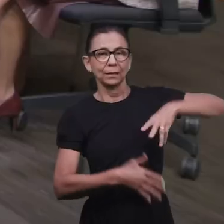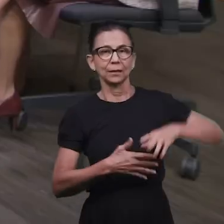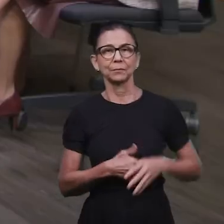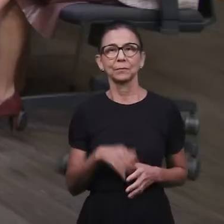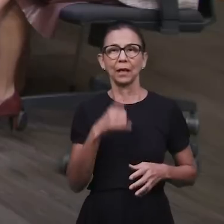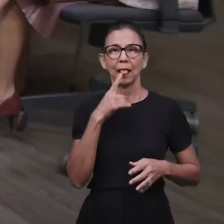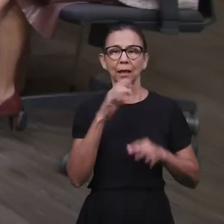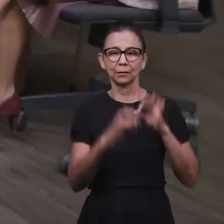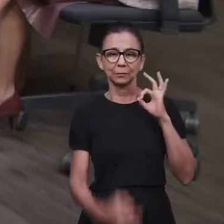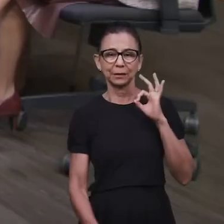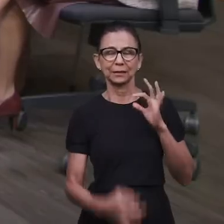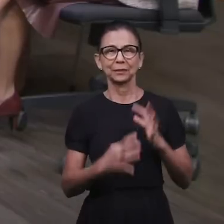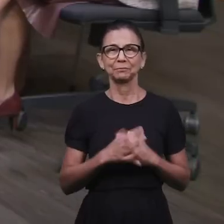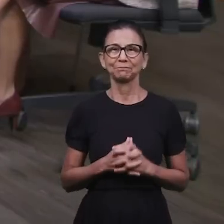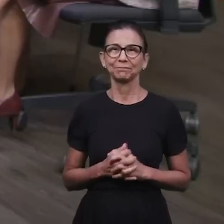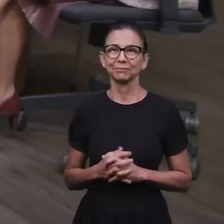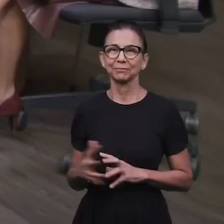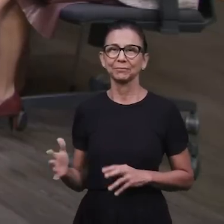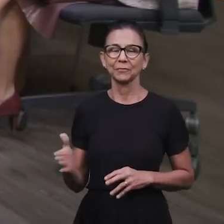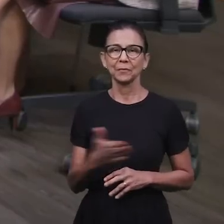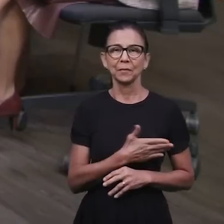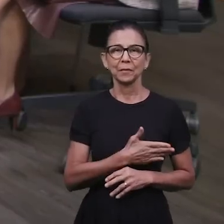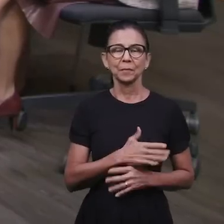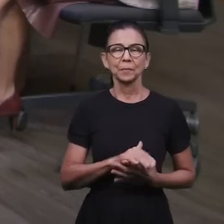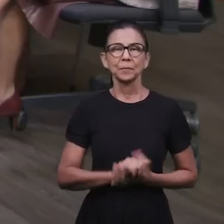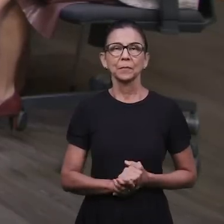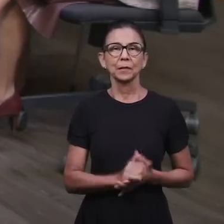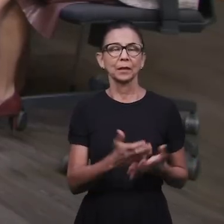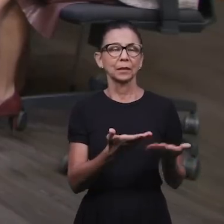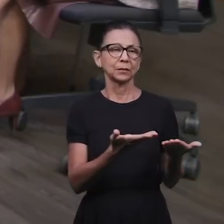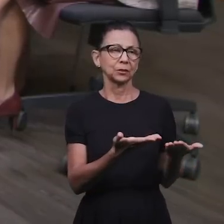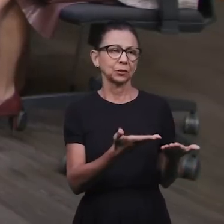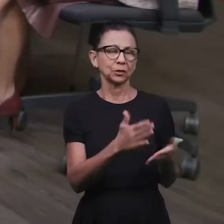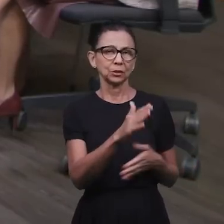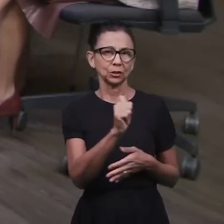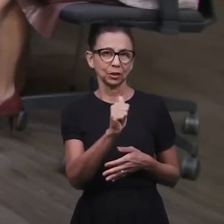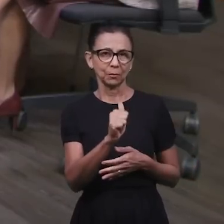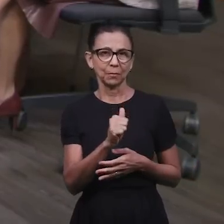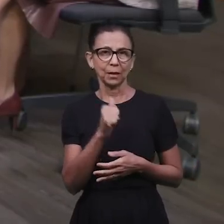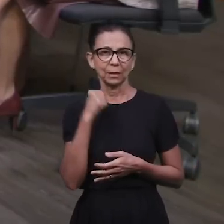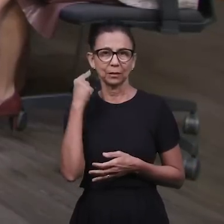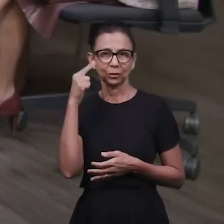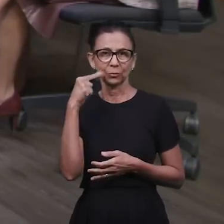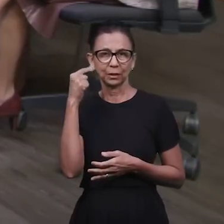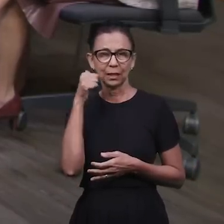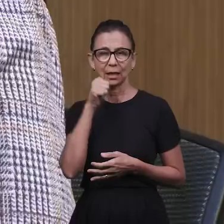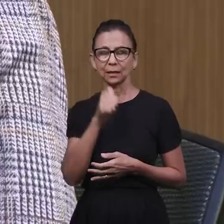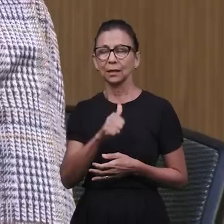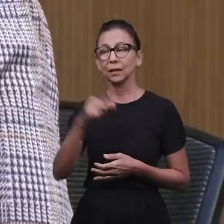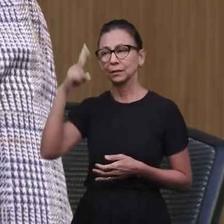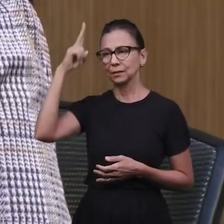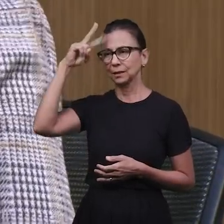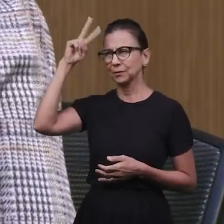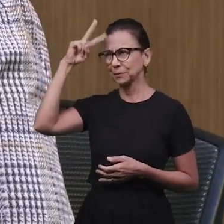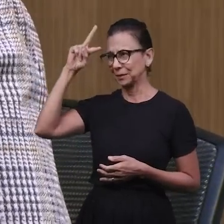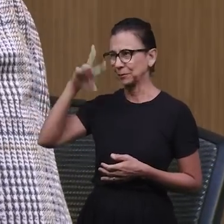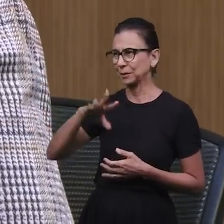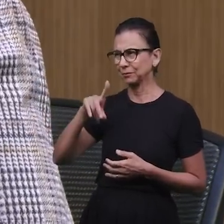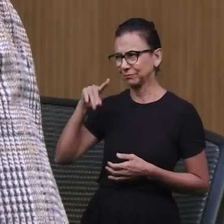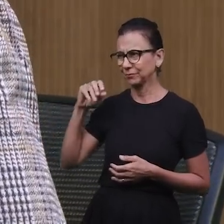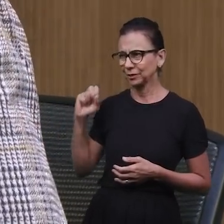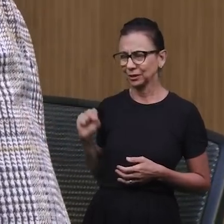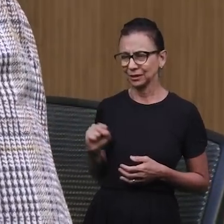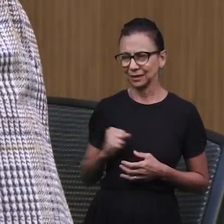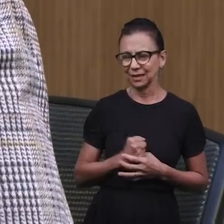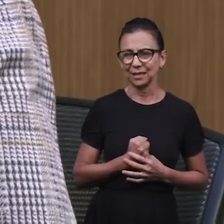jovem, e como eles sofrem, né, de convites, de situações. E uma vez eu respondi